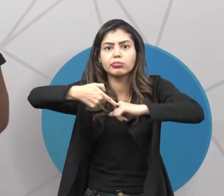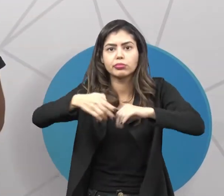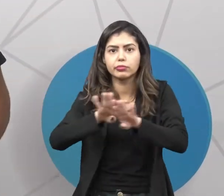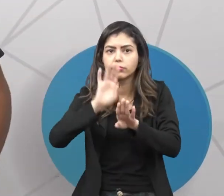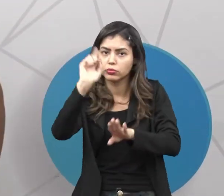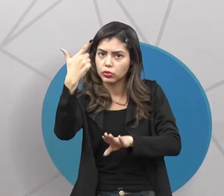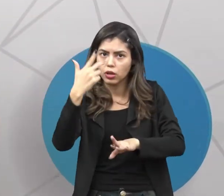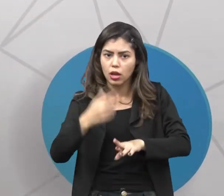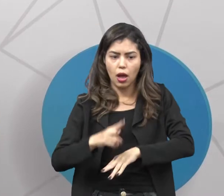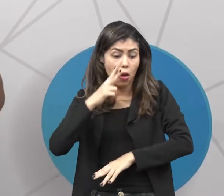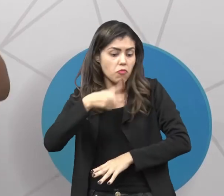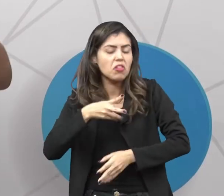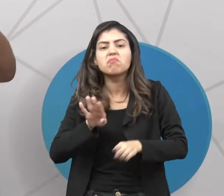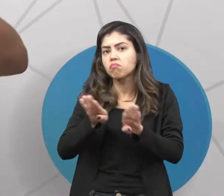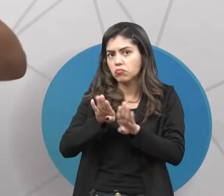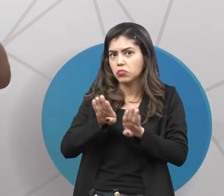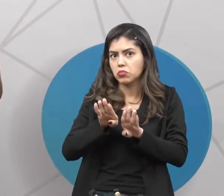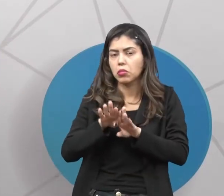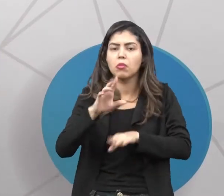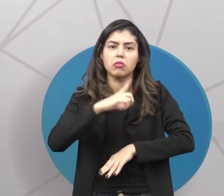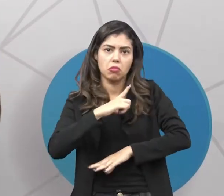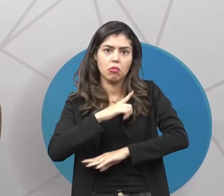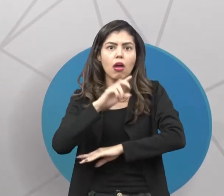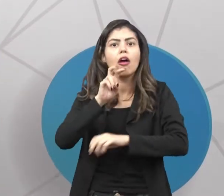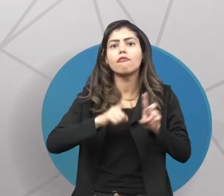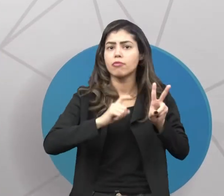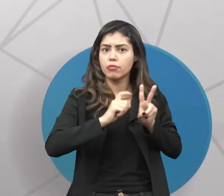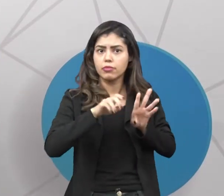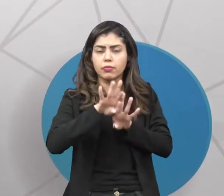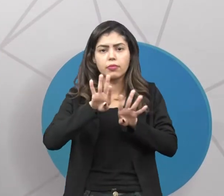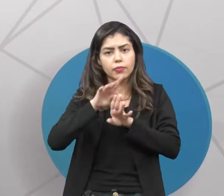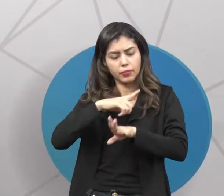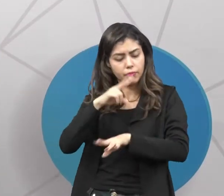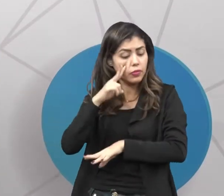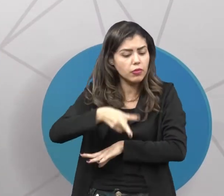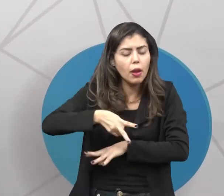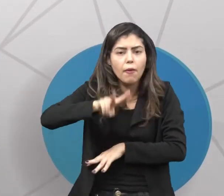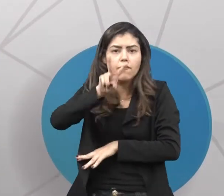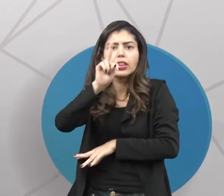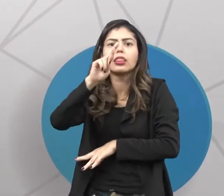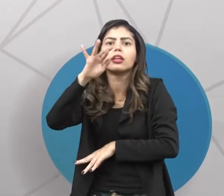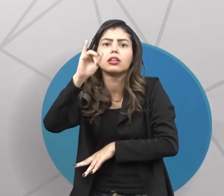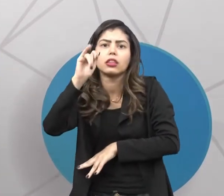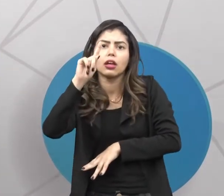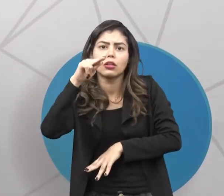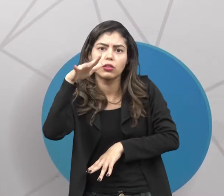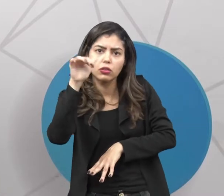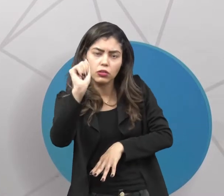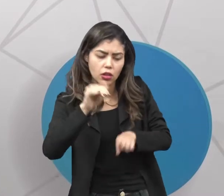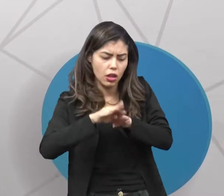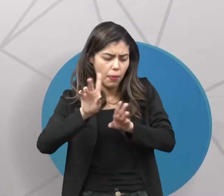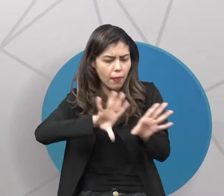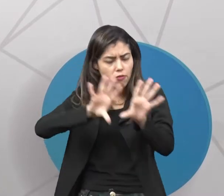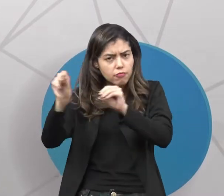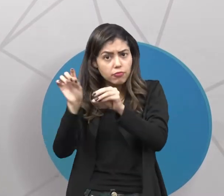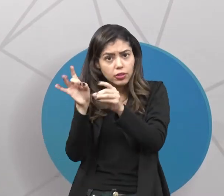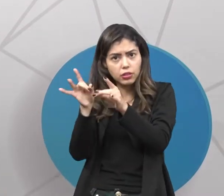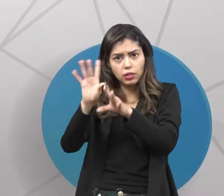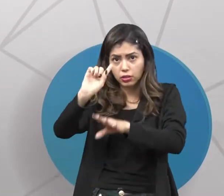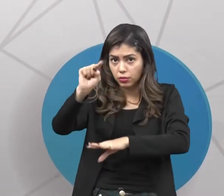presença de veterinários, tá? Para que o leite saia da melhor qualidade possível para depois ir para os laticínios, que é um tipo